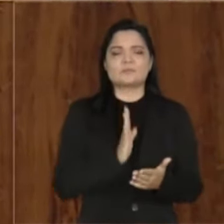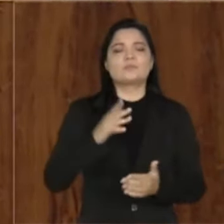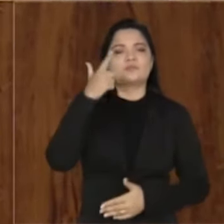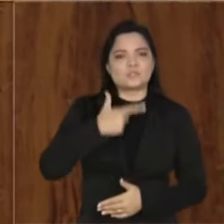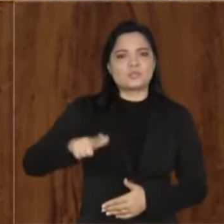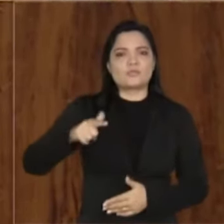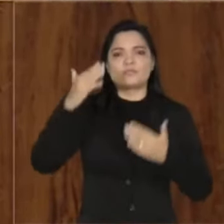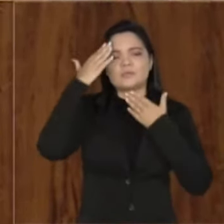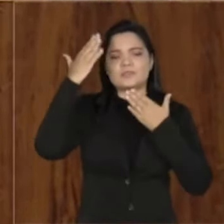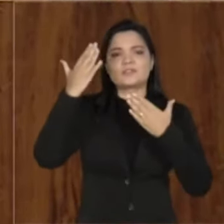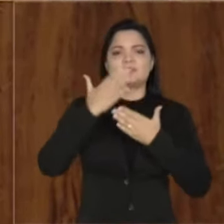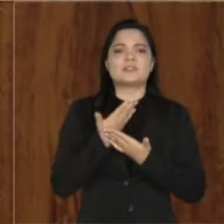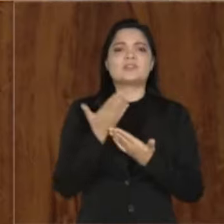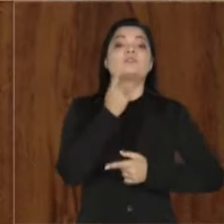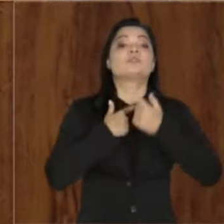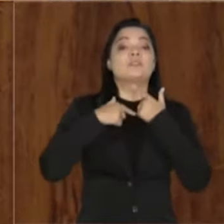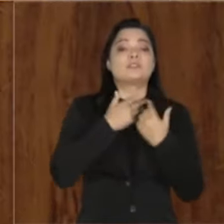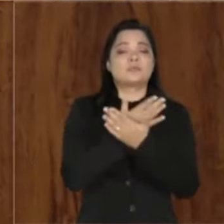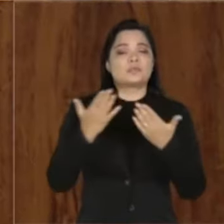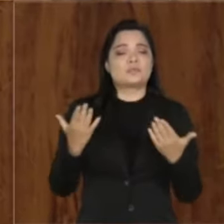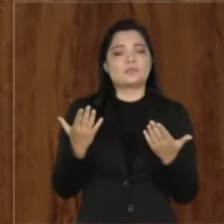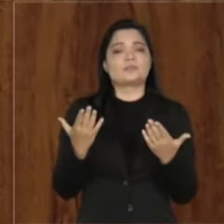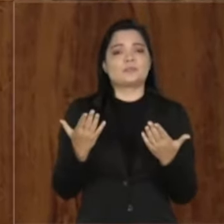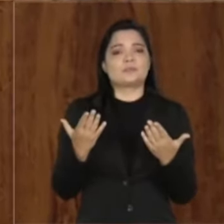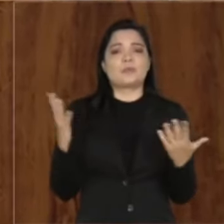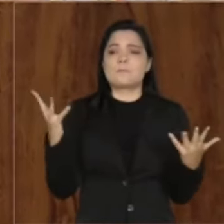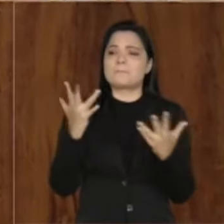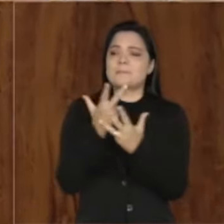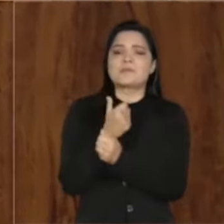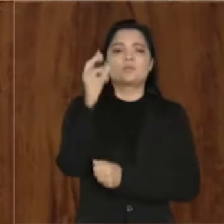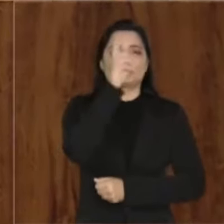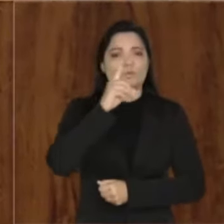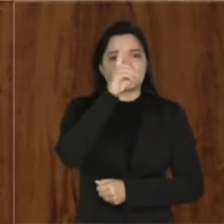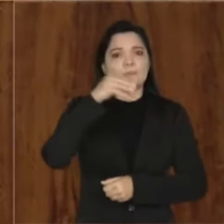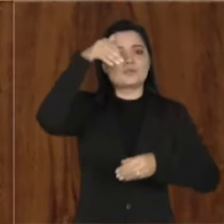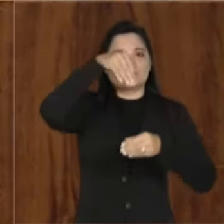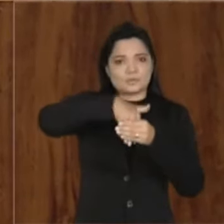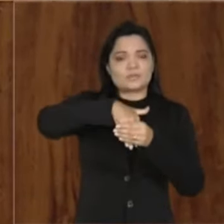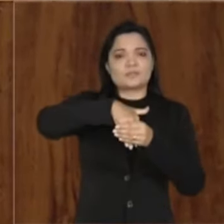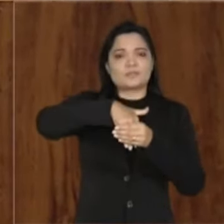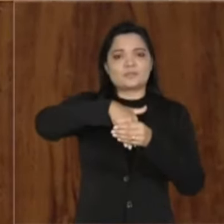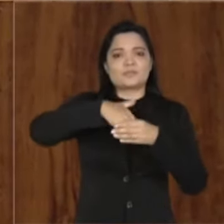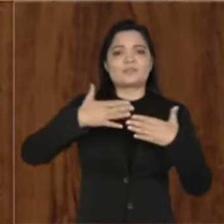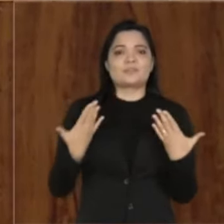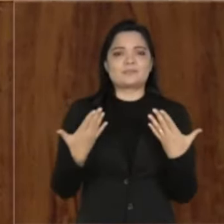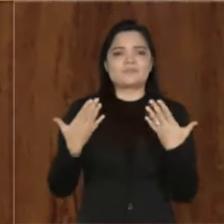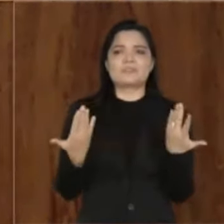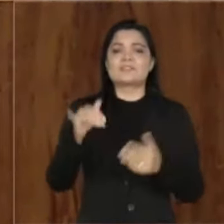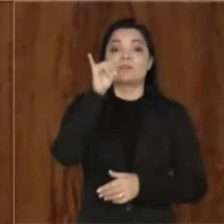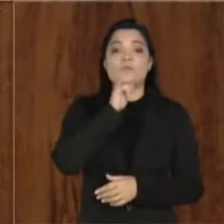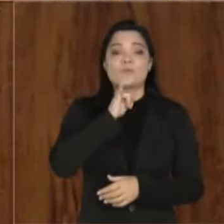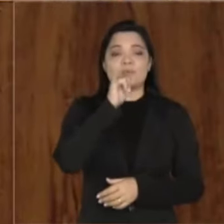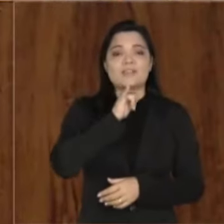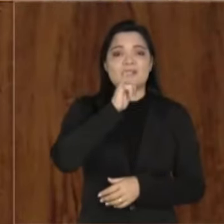vez, eu agradeço, desejo a todos um excelente domingo de eleições, que seja um exemplo